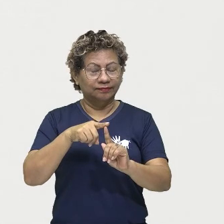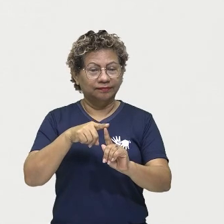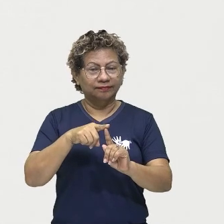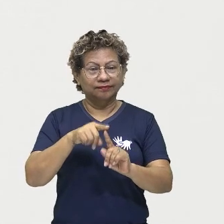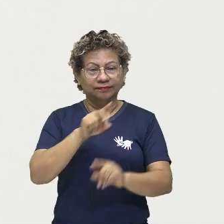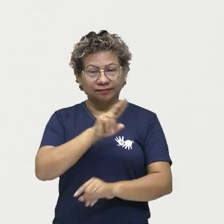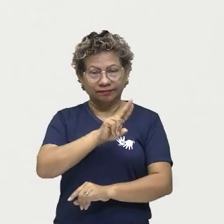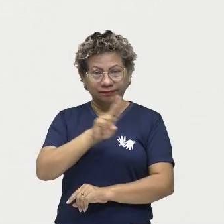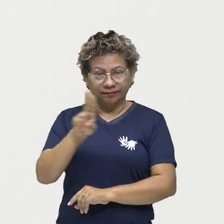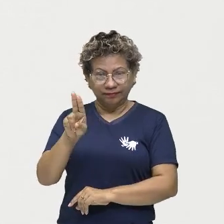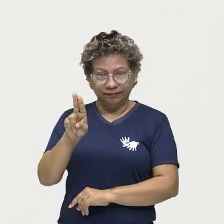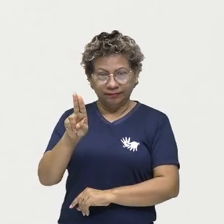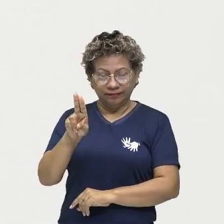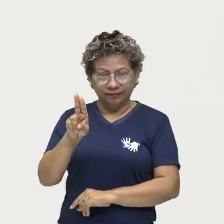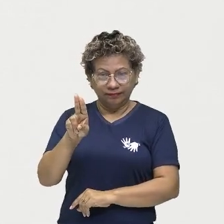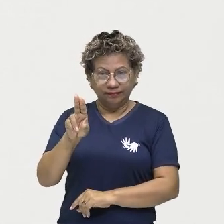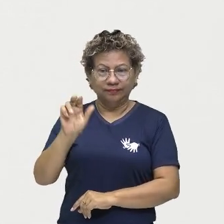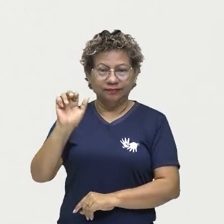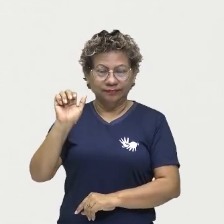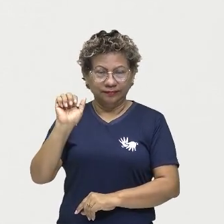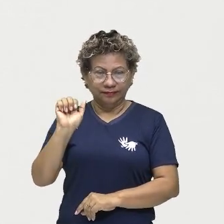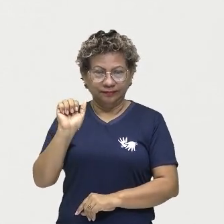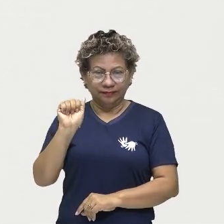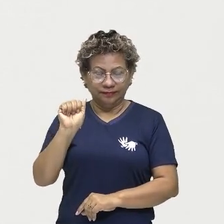mediana, letra B,